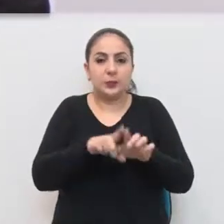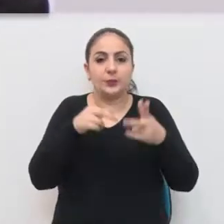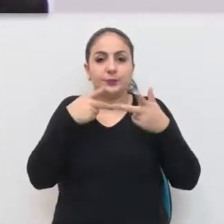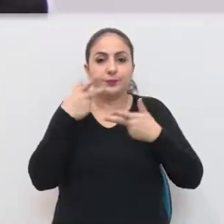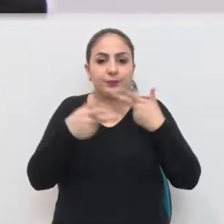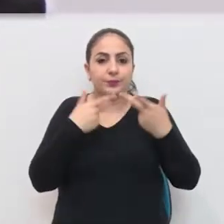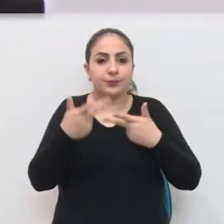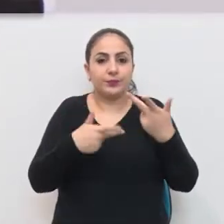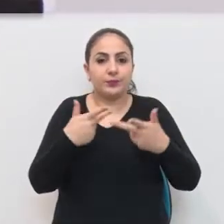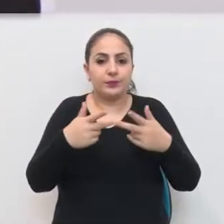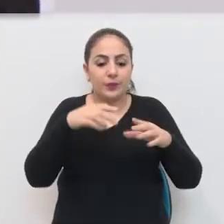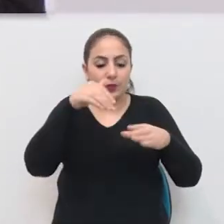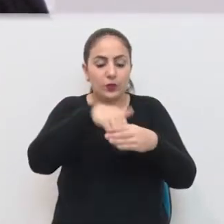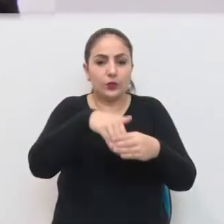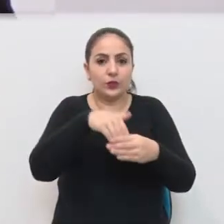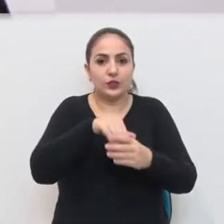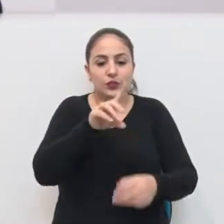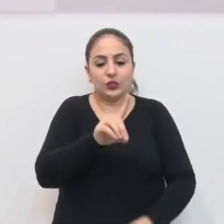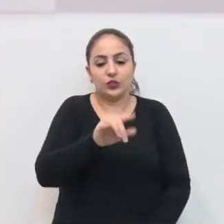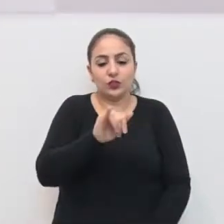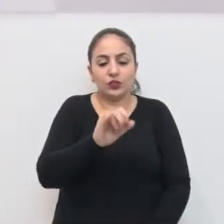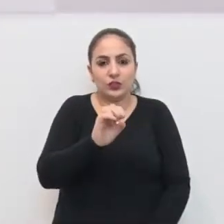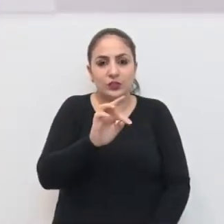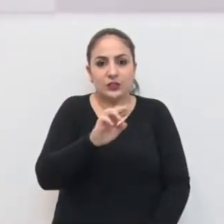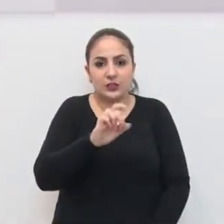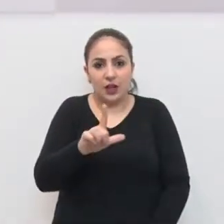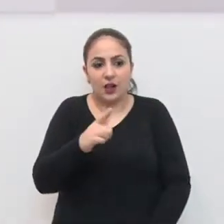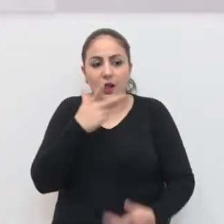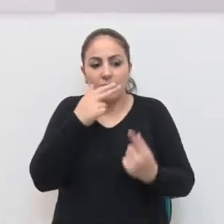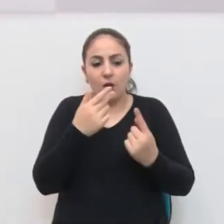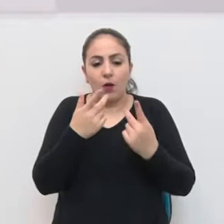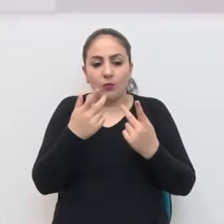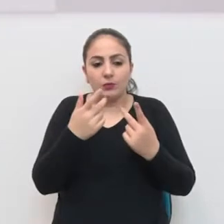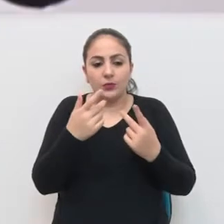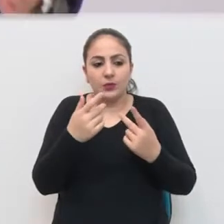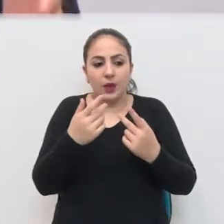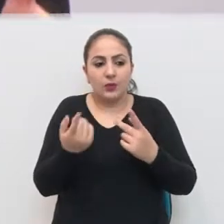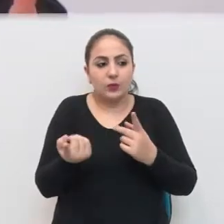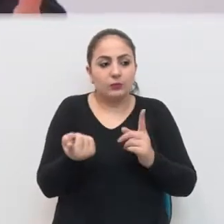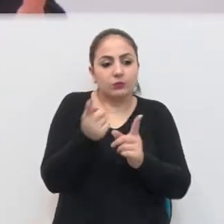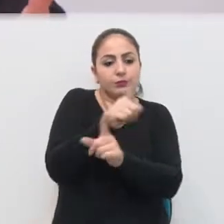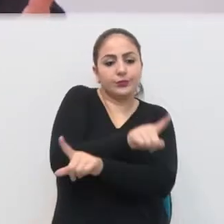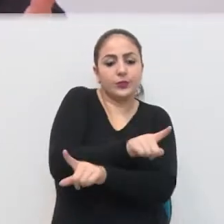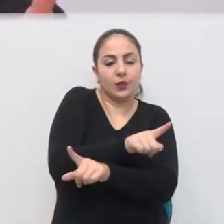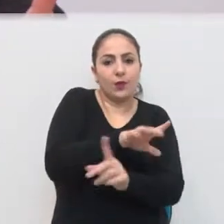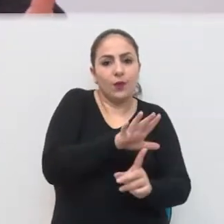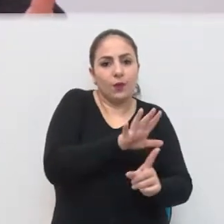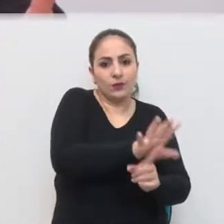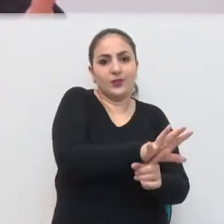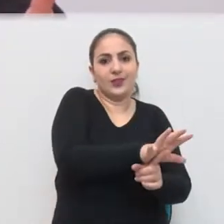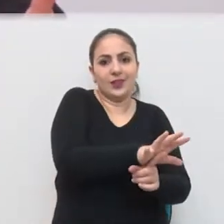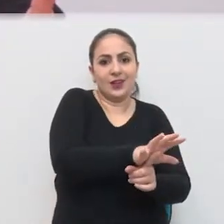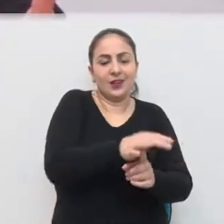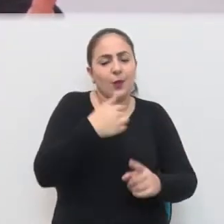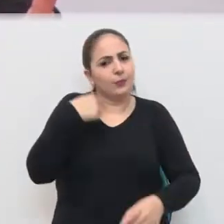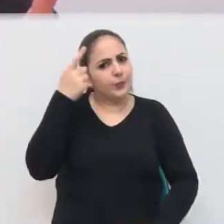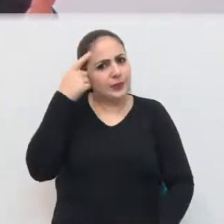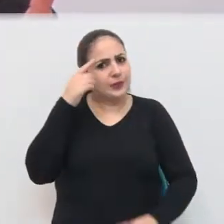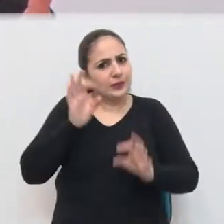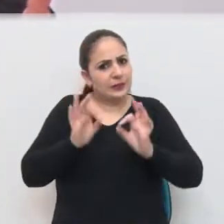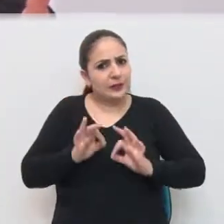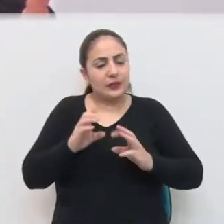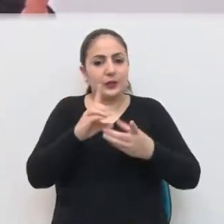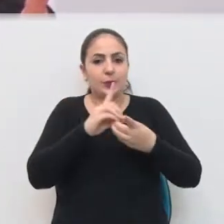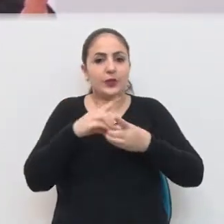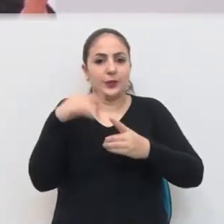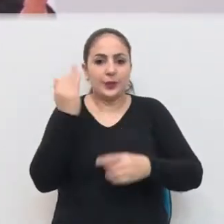tratam do voto distrital, elas caminham exatamente no rumo contrário àquilo que eu penso ser acertado para a